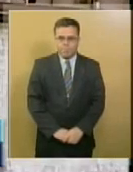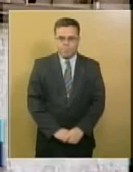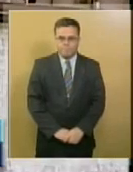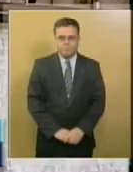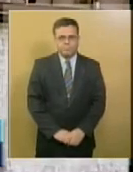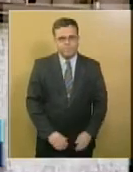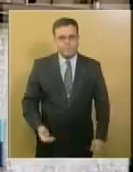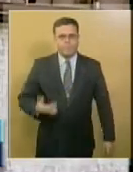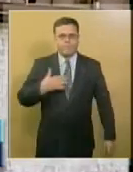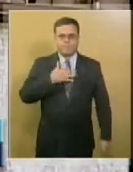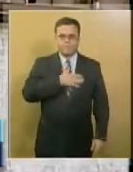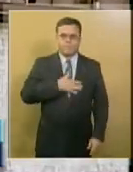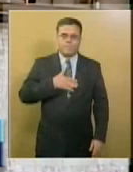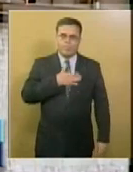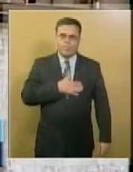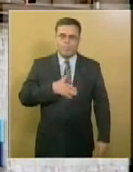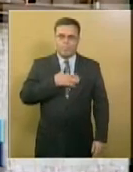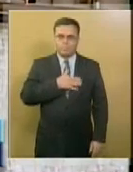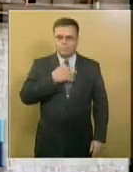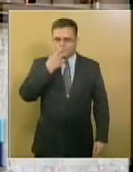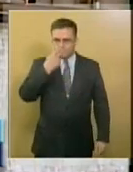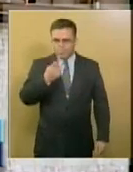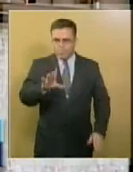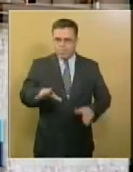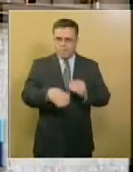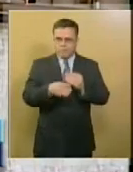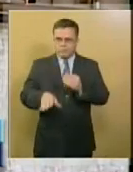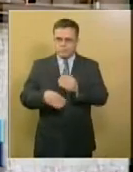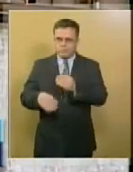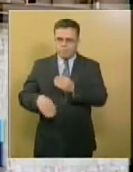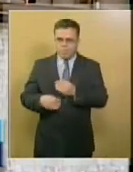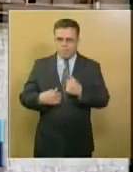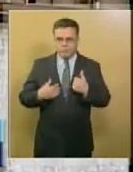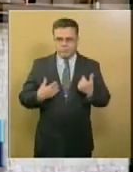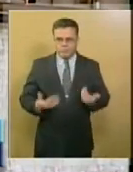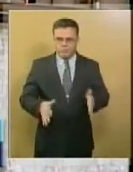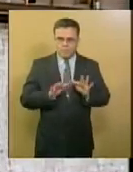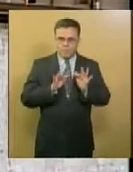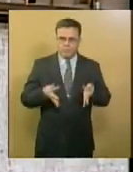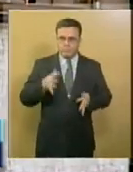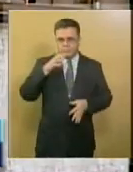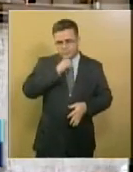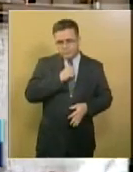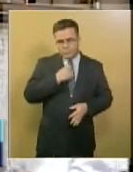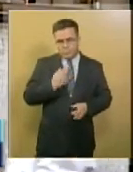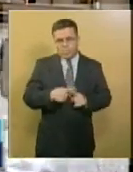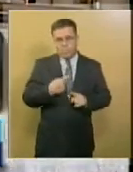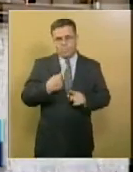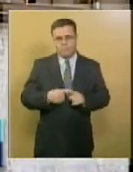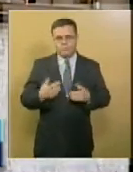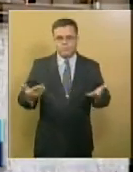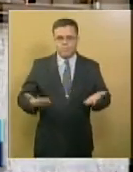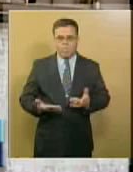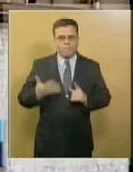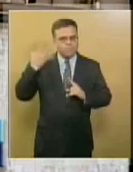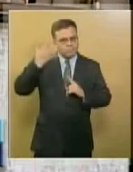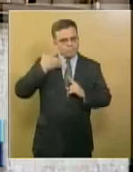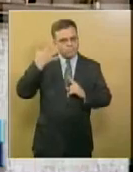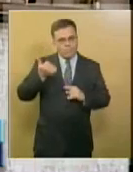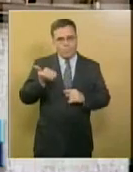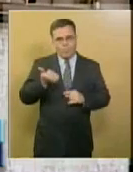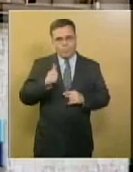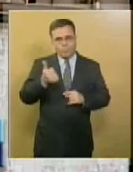Eu gostaria de franquear a palavra aos deputados, mas da maneira bem mais breve possível, porque nós temos uma outra solenidade às 11